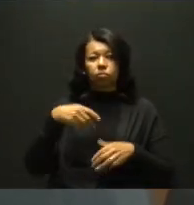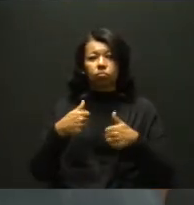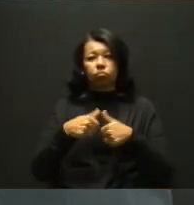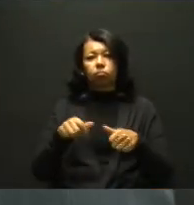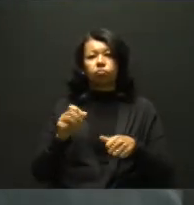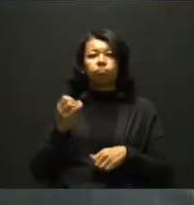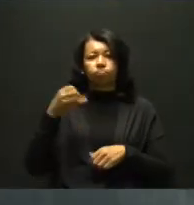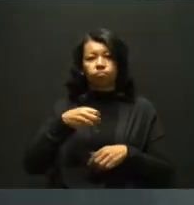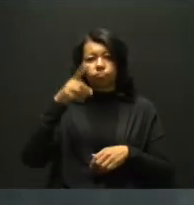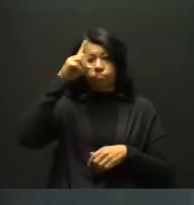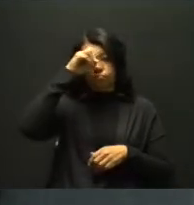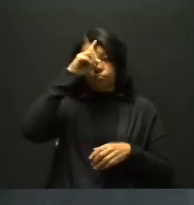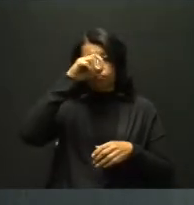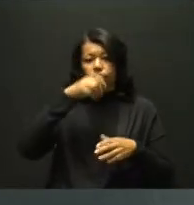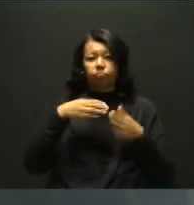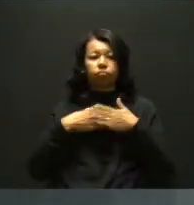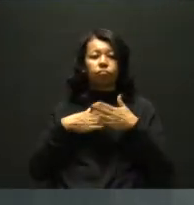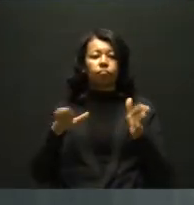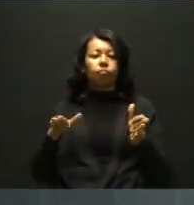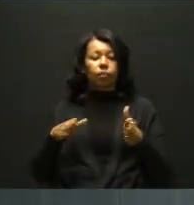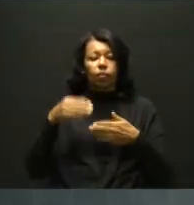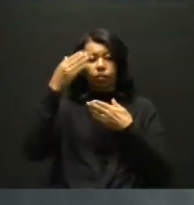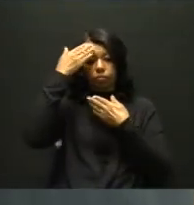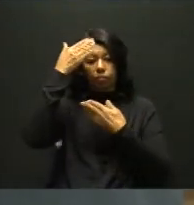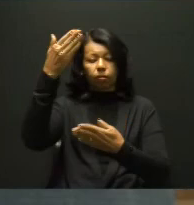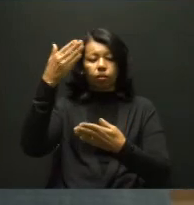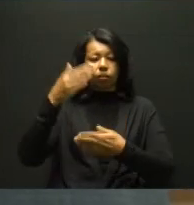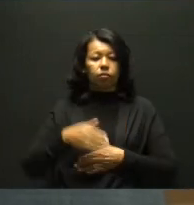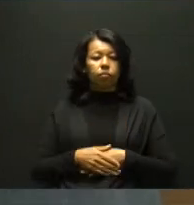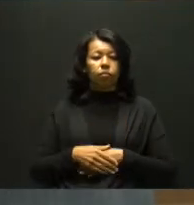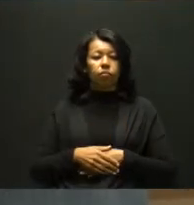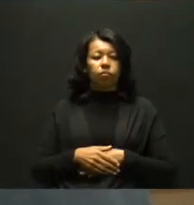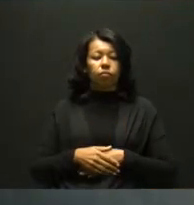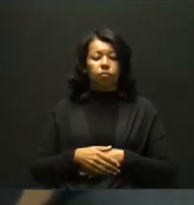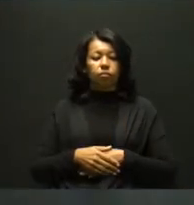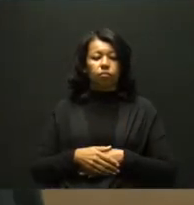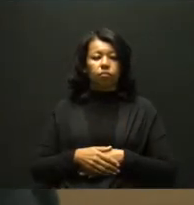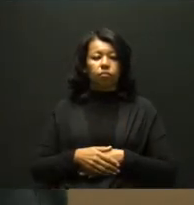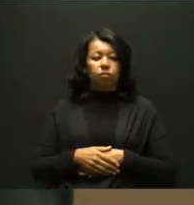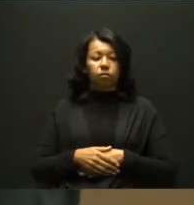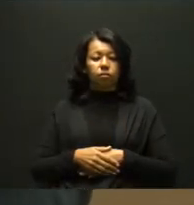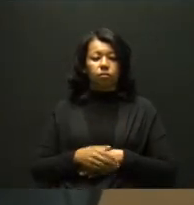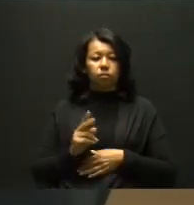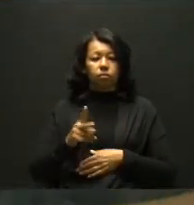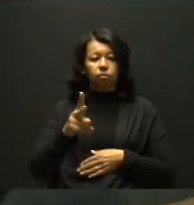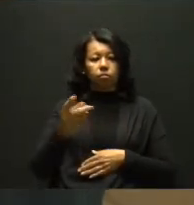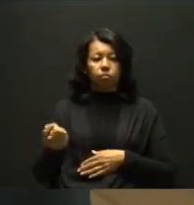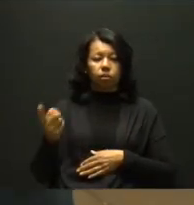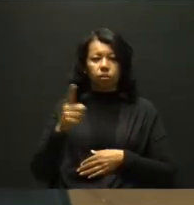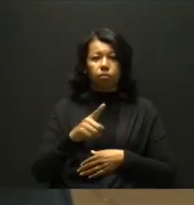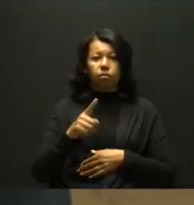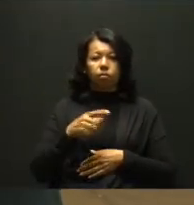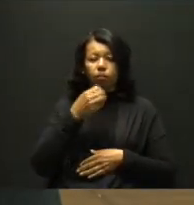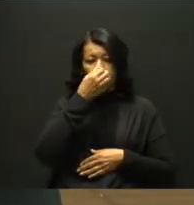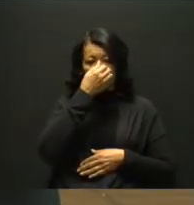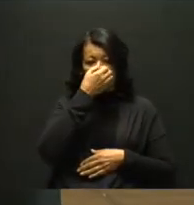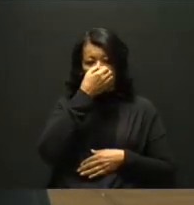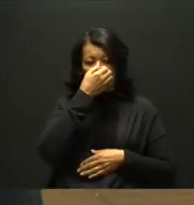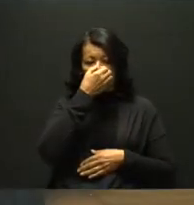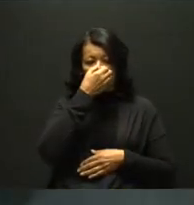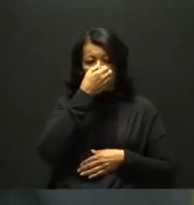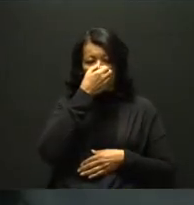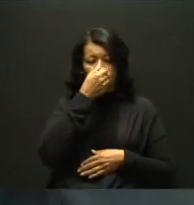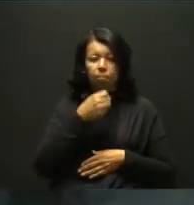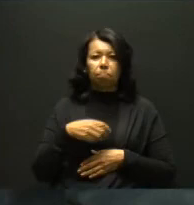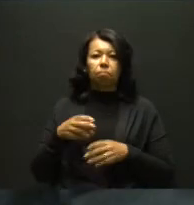esse tal de muito obrigado obrigado você mas um abraço a todos e sempre estamos nas redes sociais e no gabinete 24